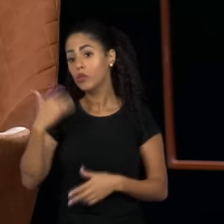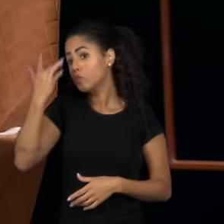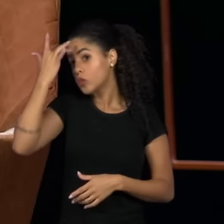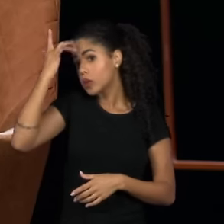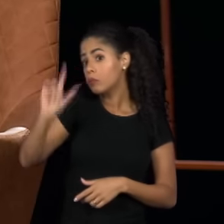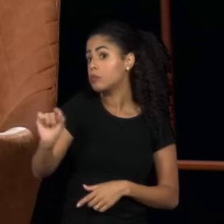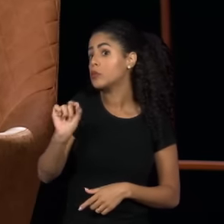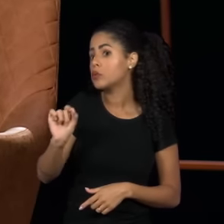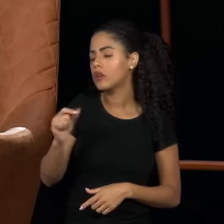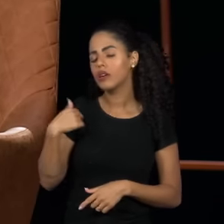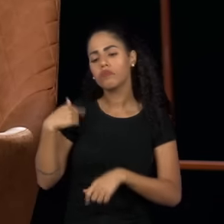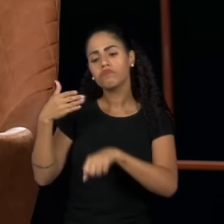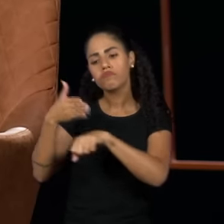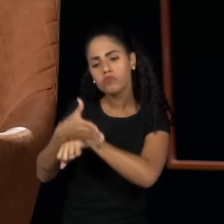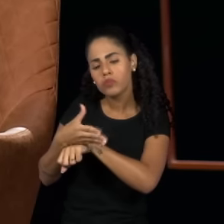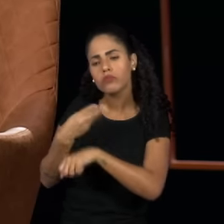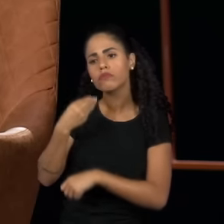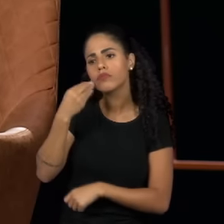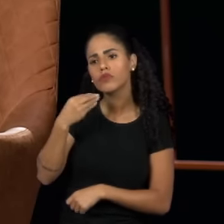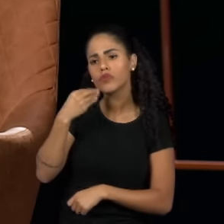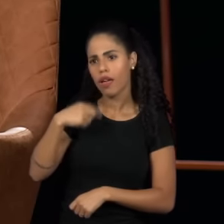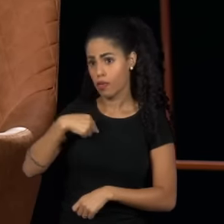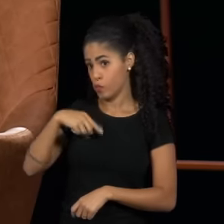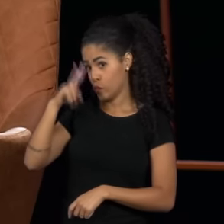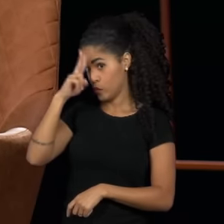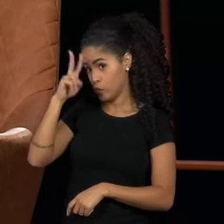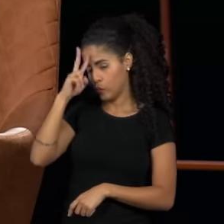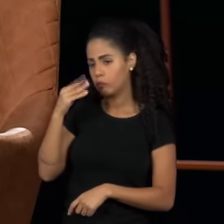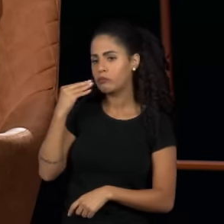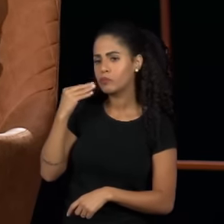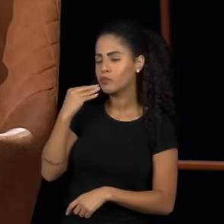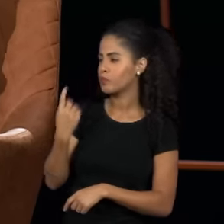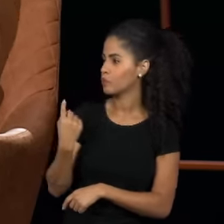aí fiz o teste, e eu me lembro que no teste...